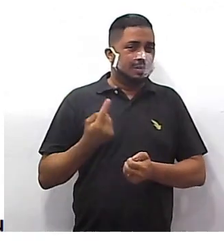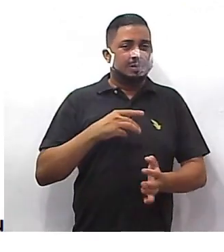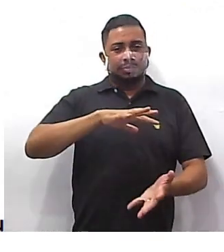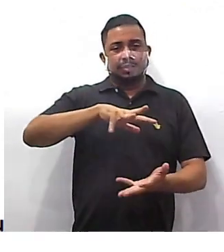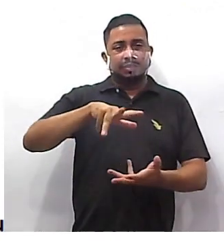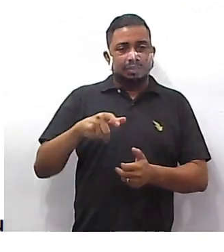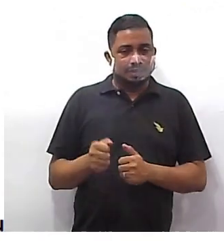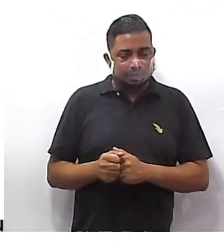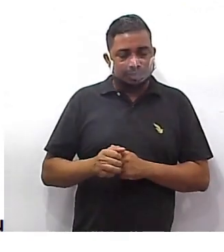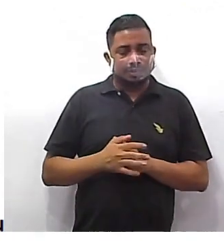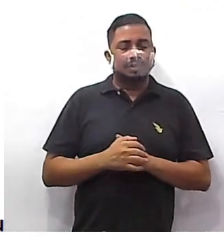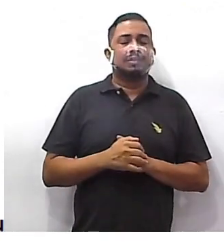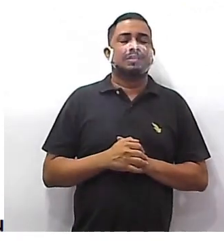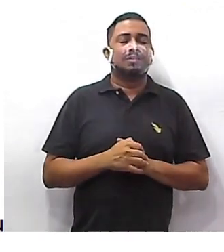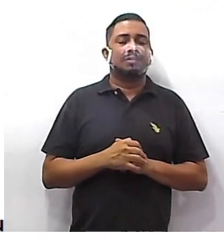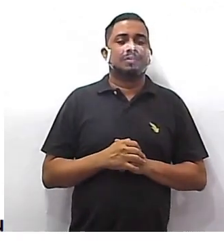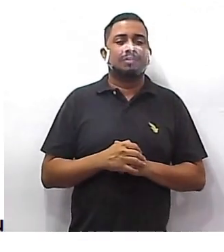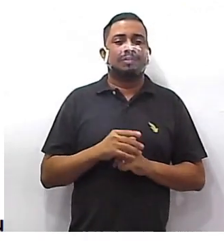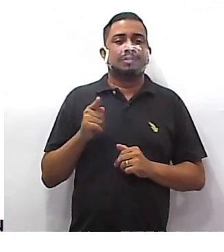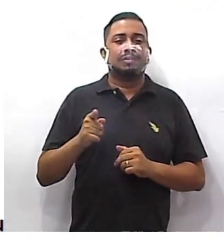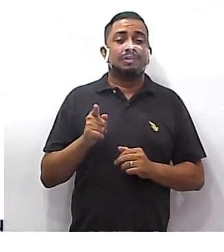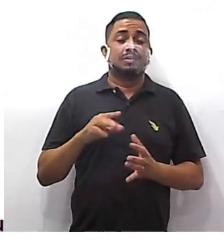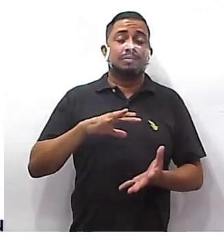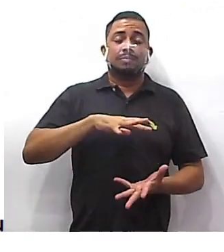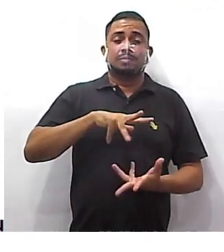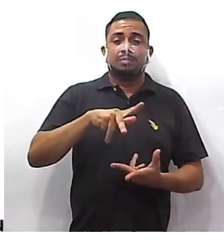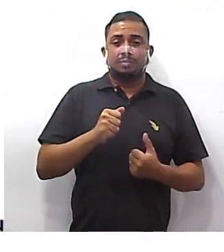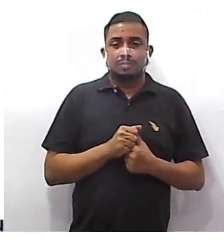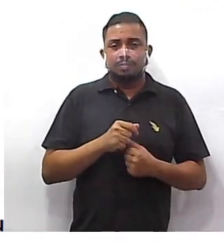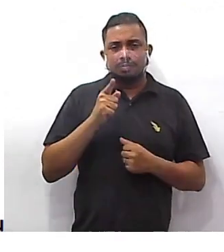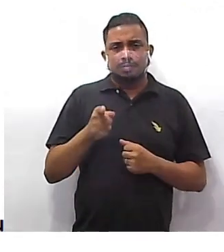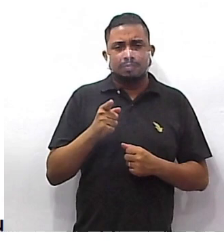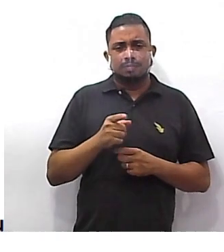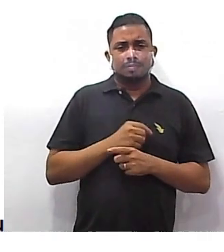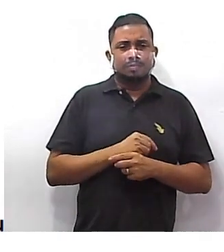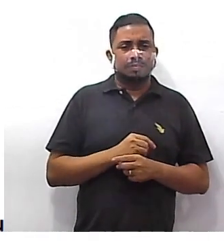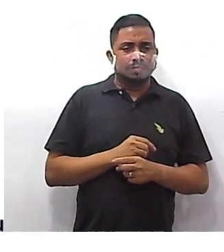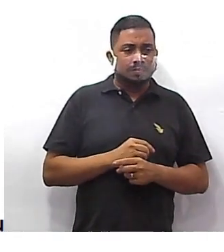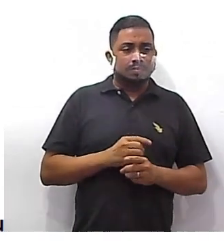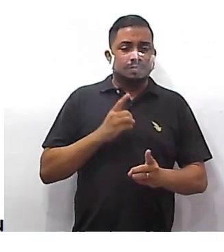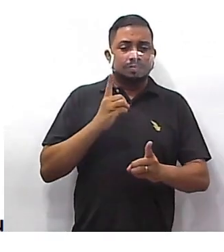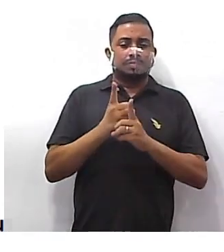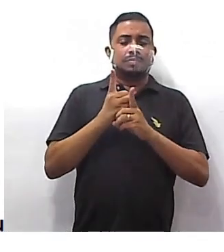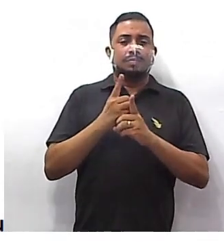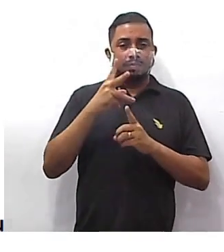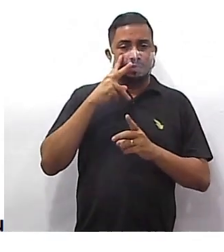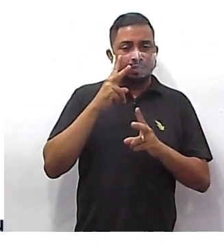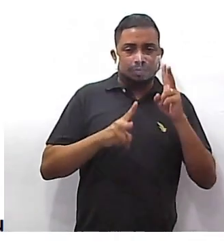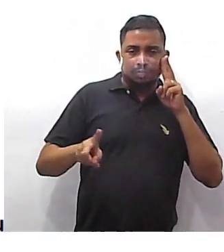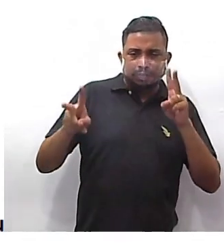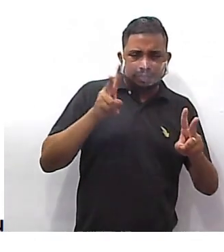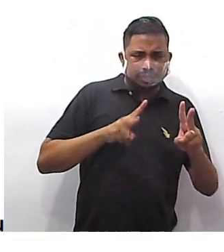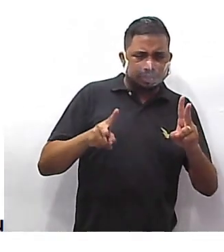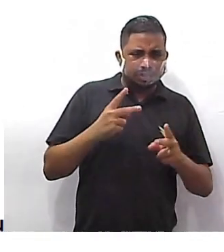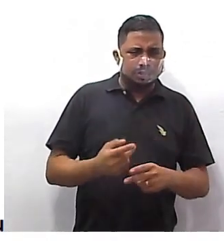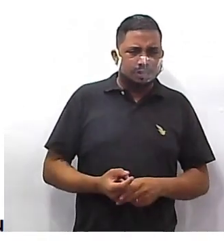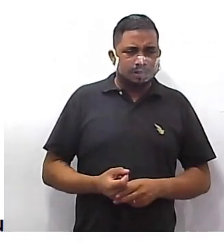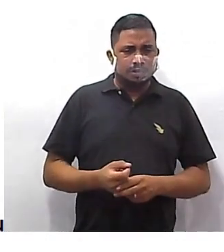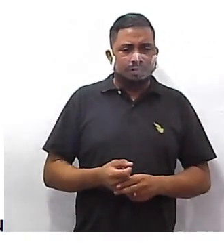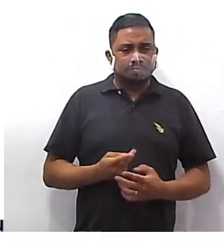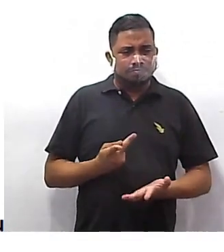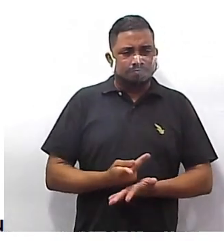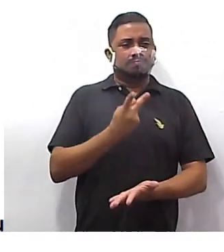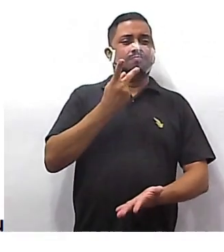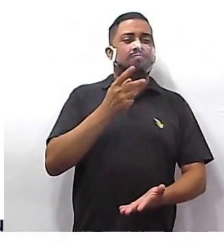né, esse planeta, e você choca quando vê essa imagem com uma